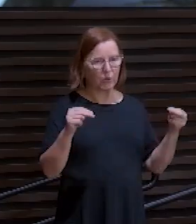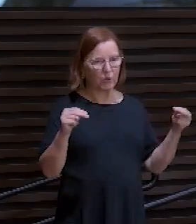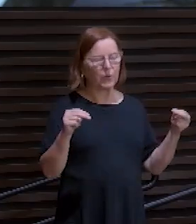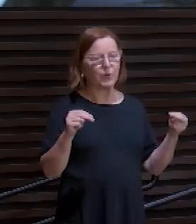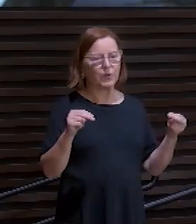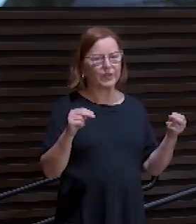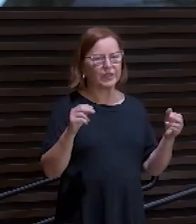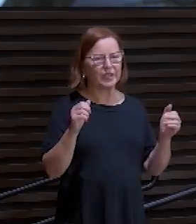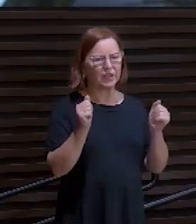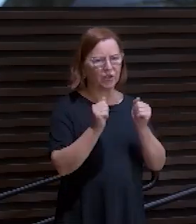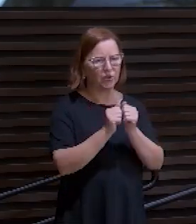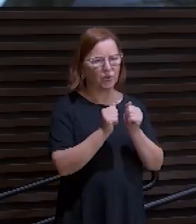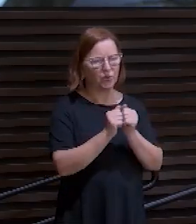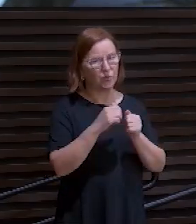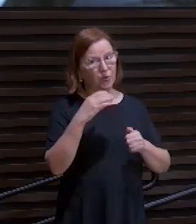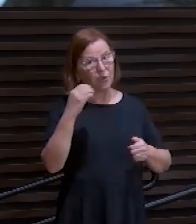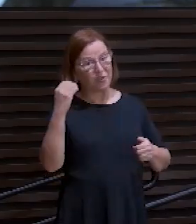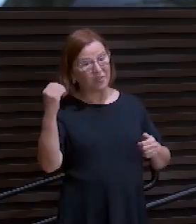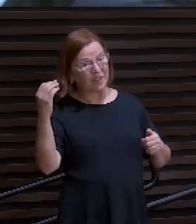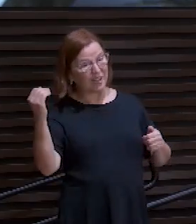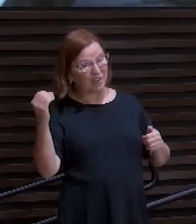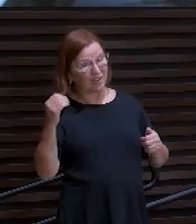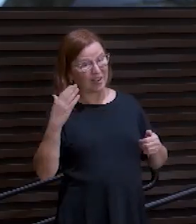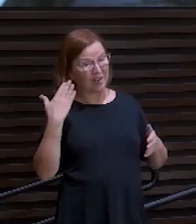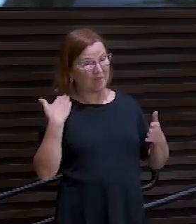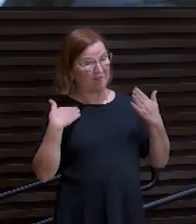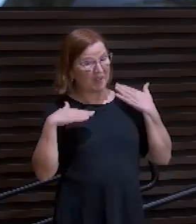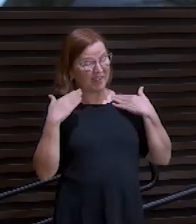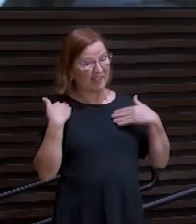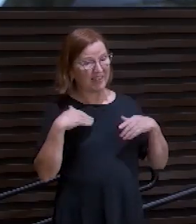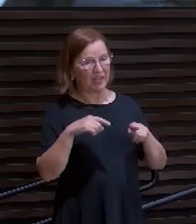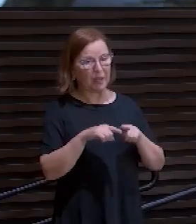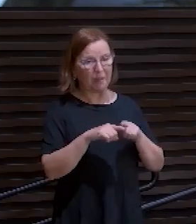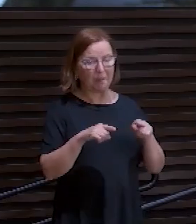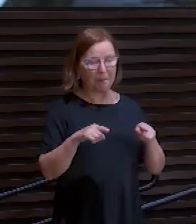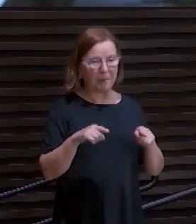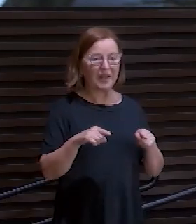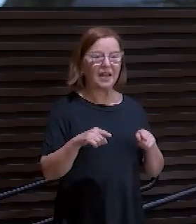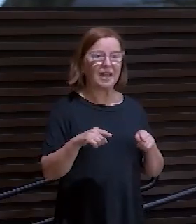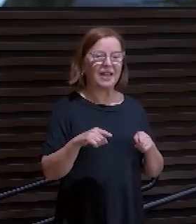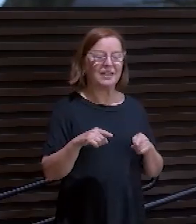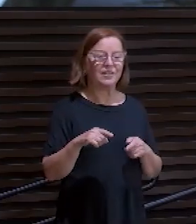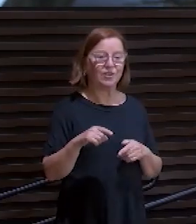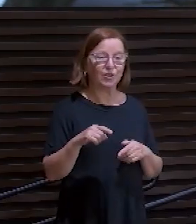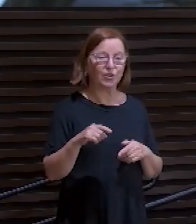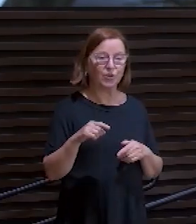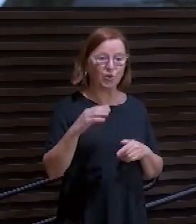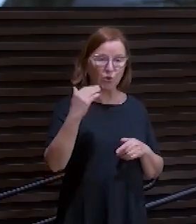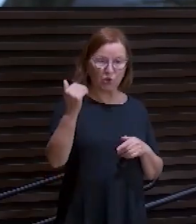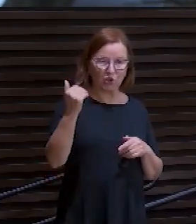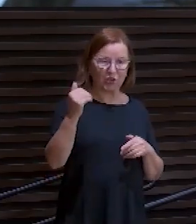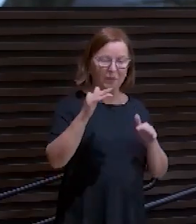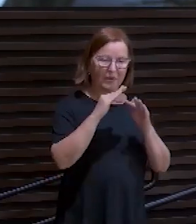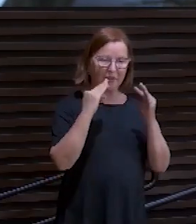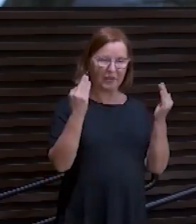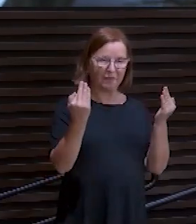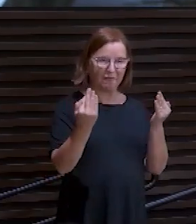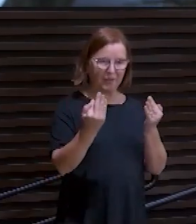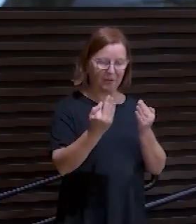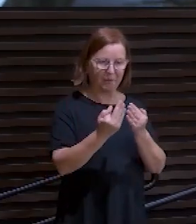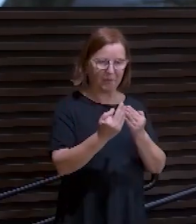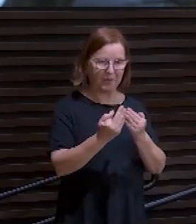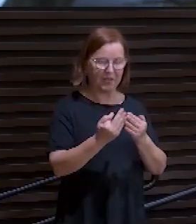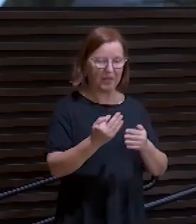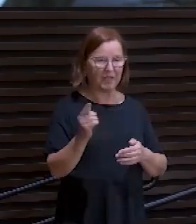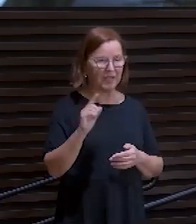fato, próprias do casamento. Mas a vocação da família não é a satisfação dos meus confortos